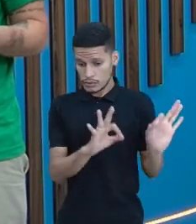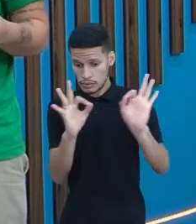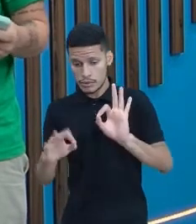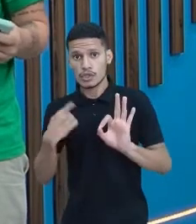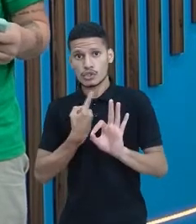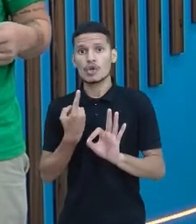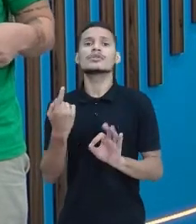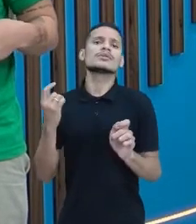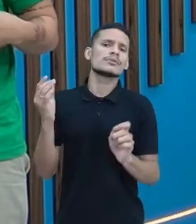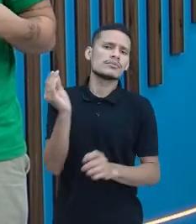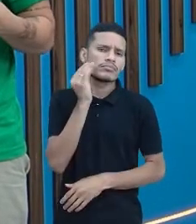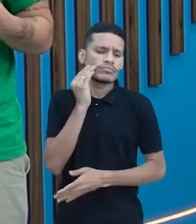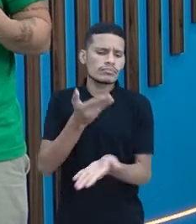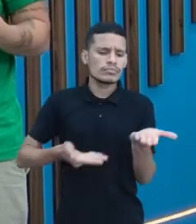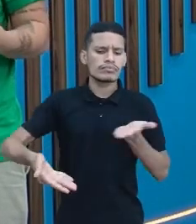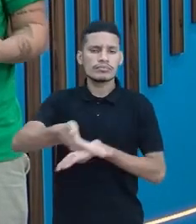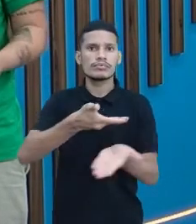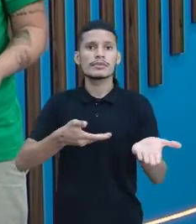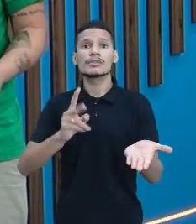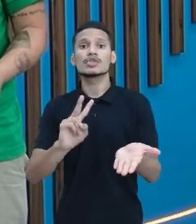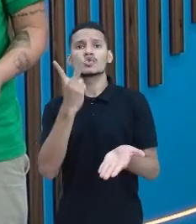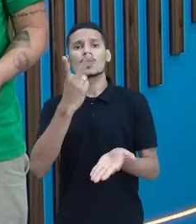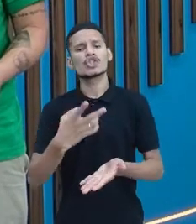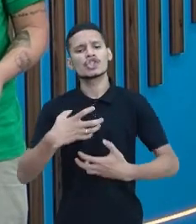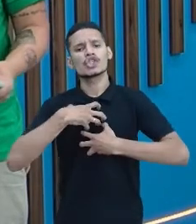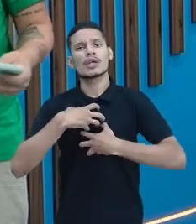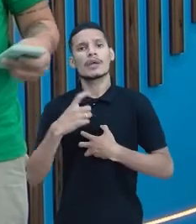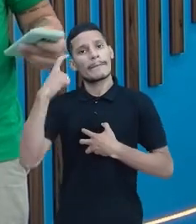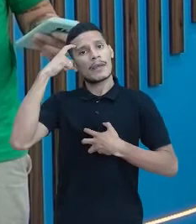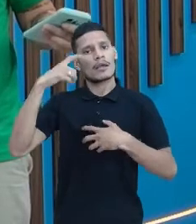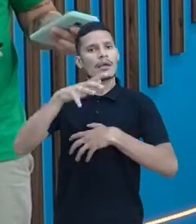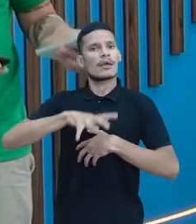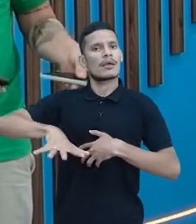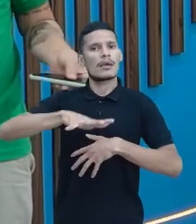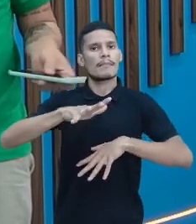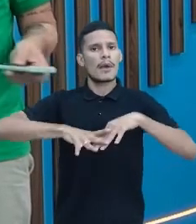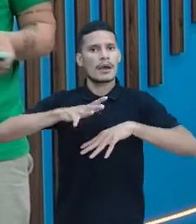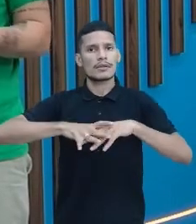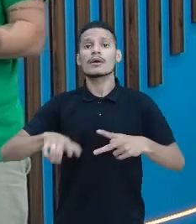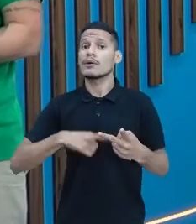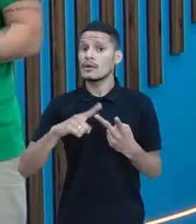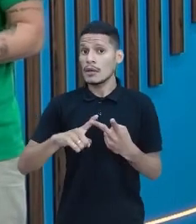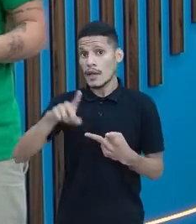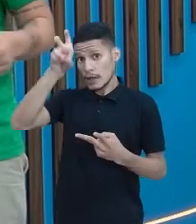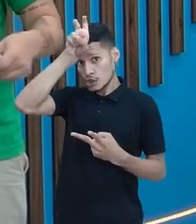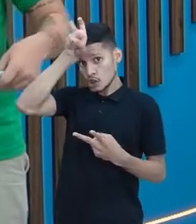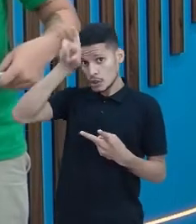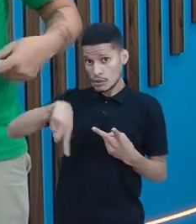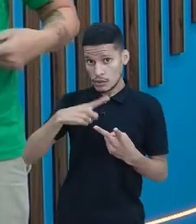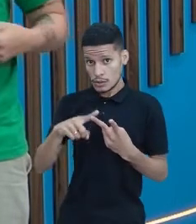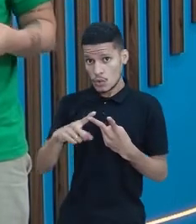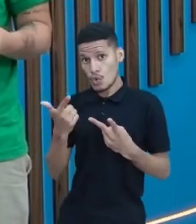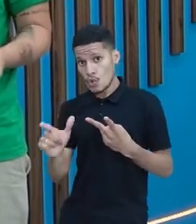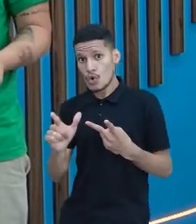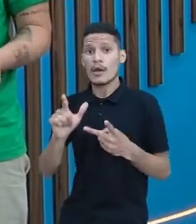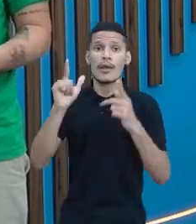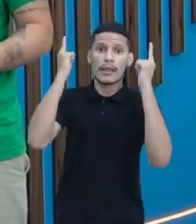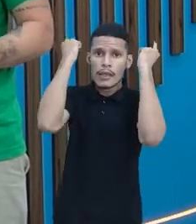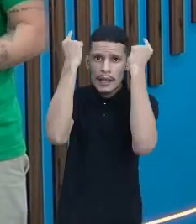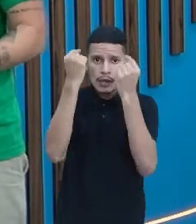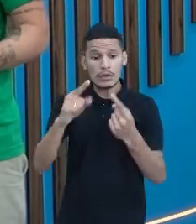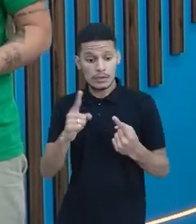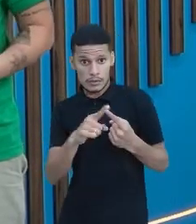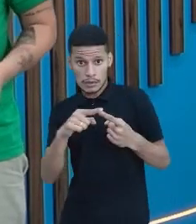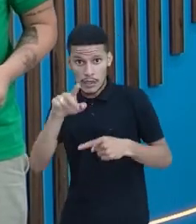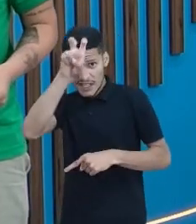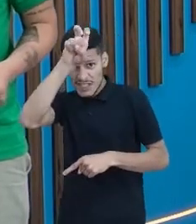tentou relacionar duas maneiras de pensar a matemática, no caso, egípcios e gregos, né? Os egípcios muito mais práticos e